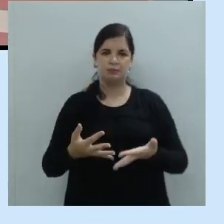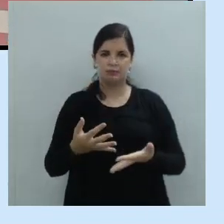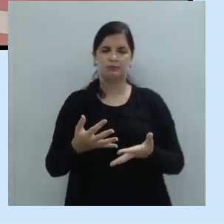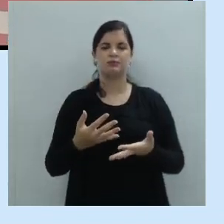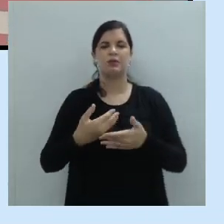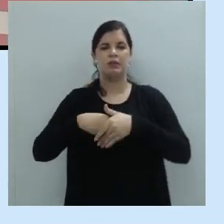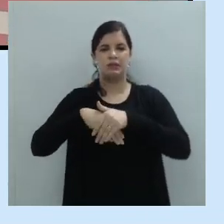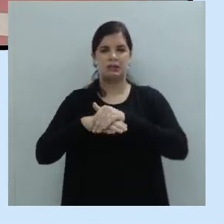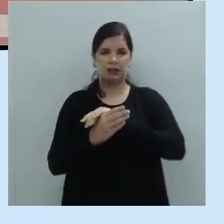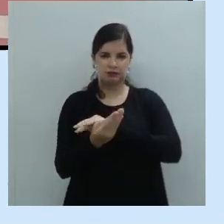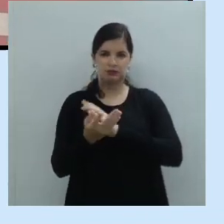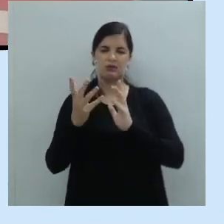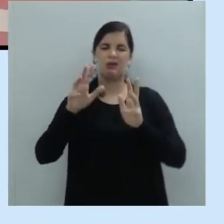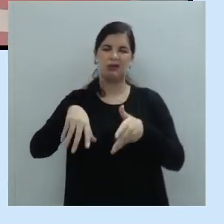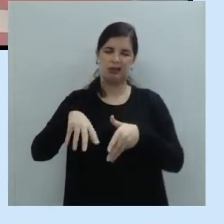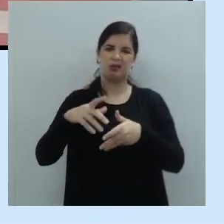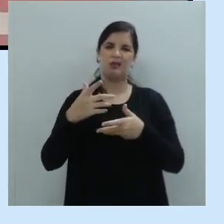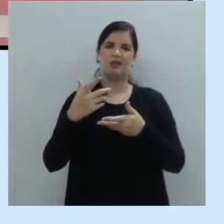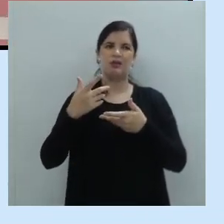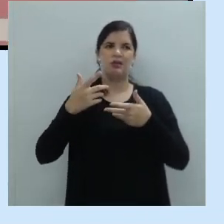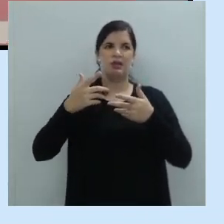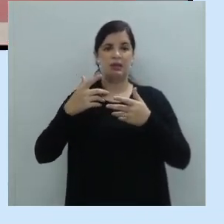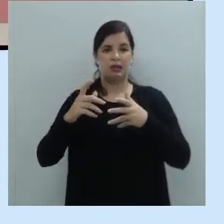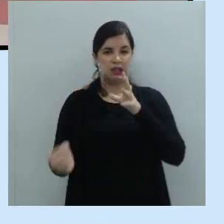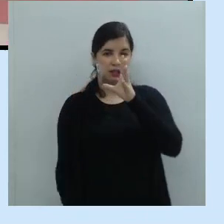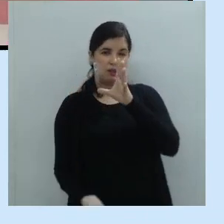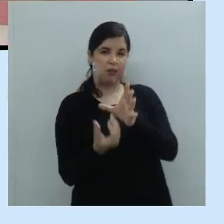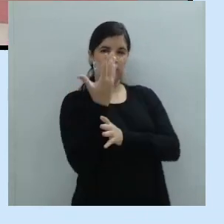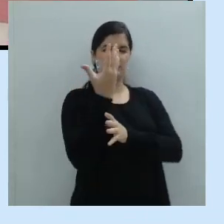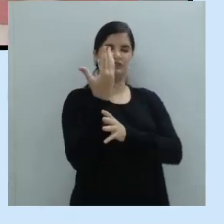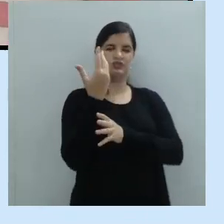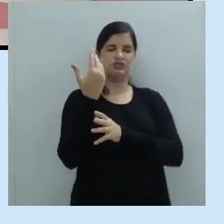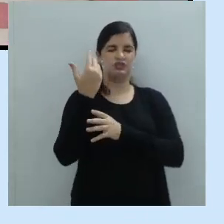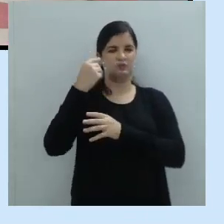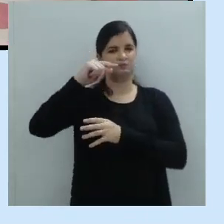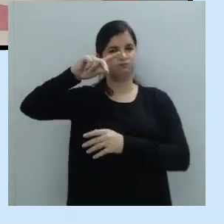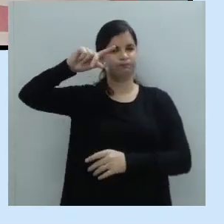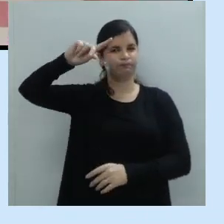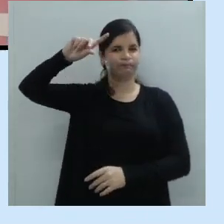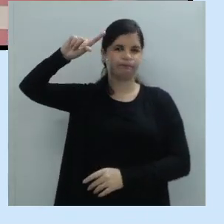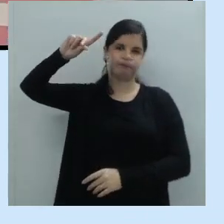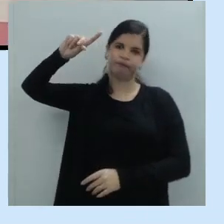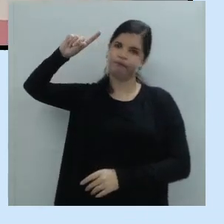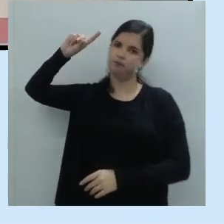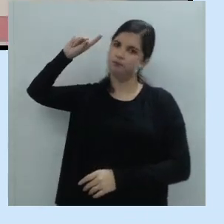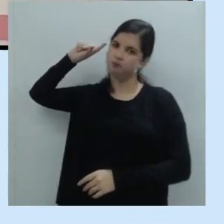essa tradição, ela deita suas raízes em tradições,